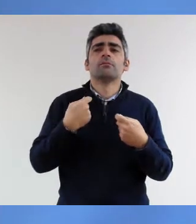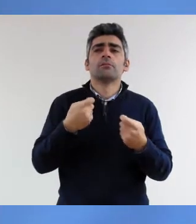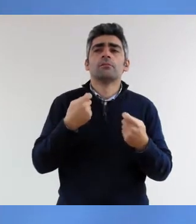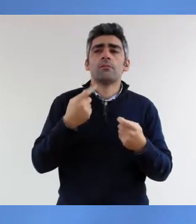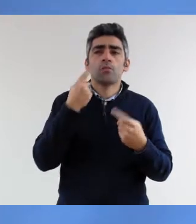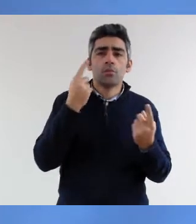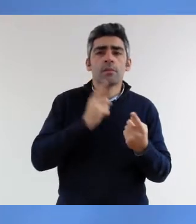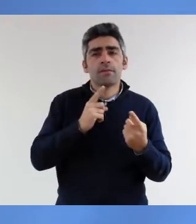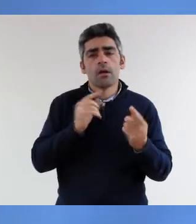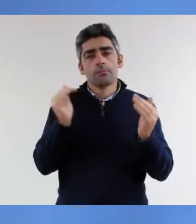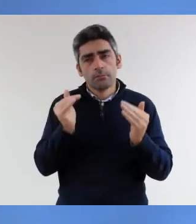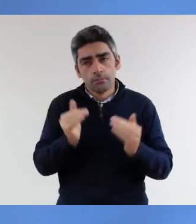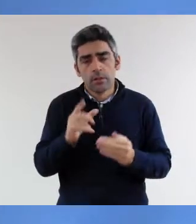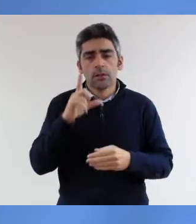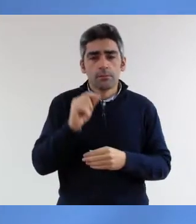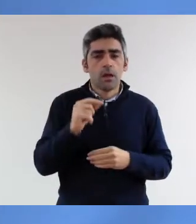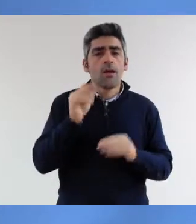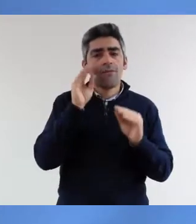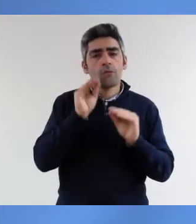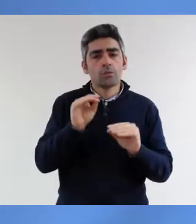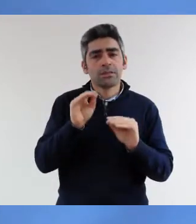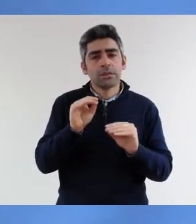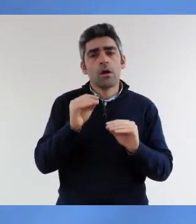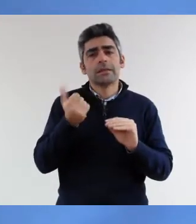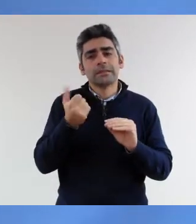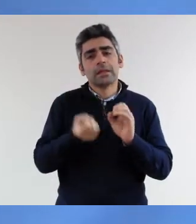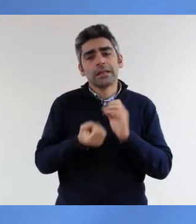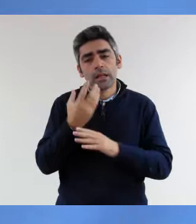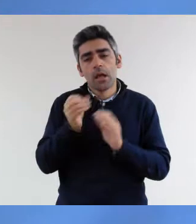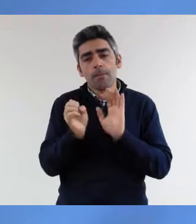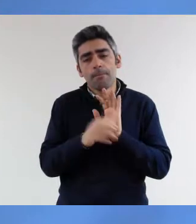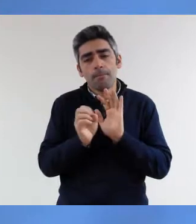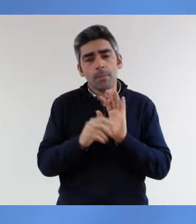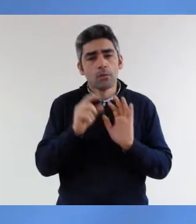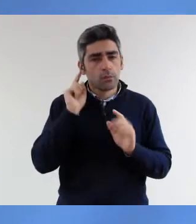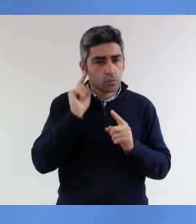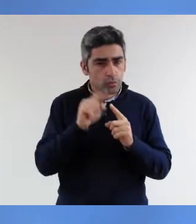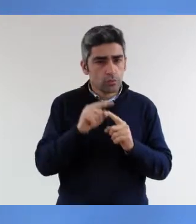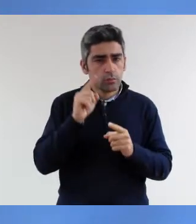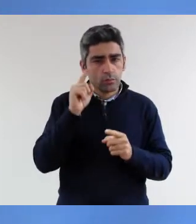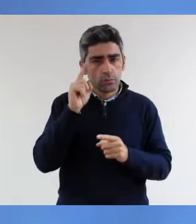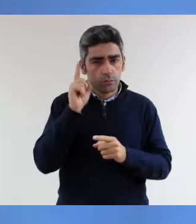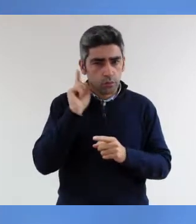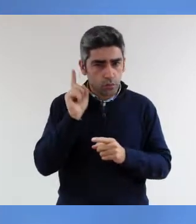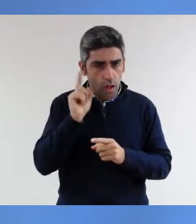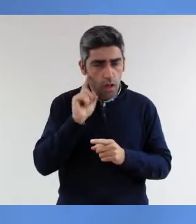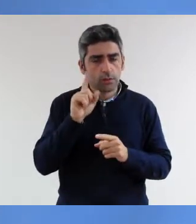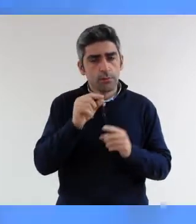desendividamento públicos e privados a formação urgente poupança